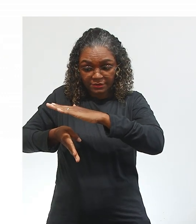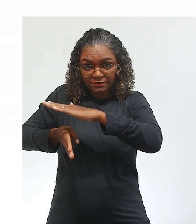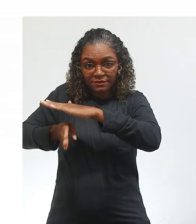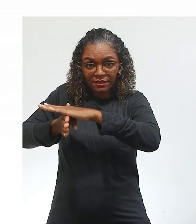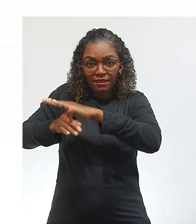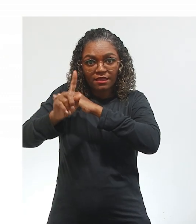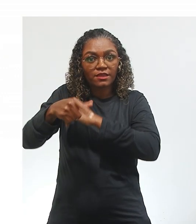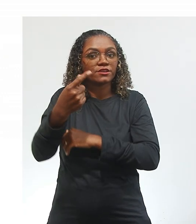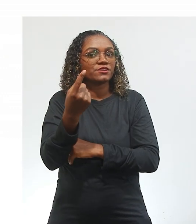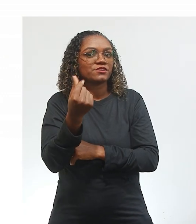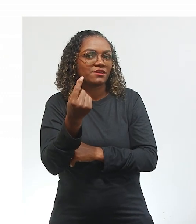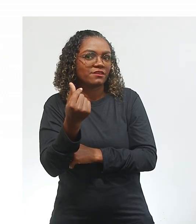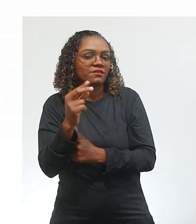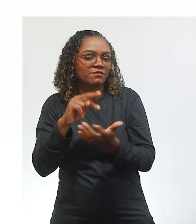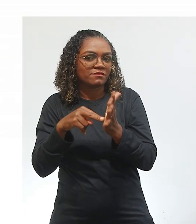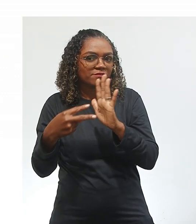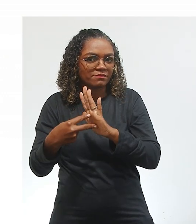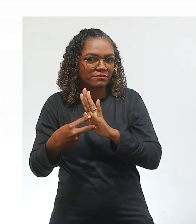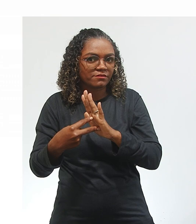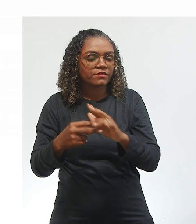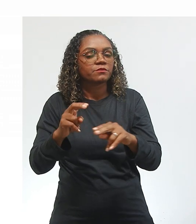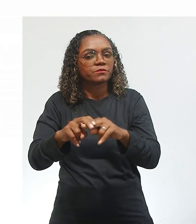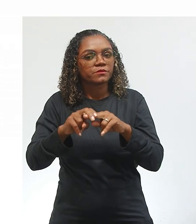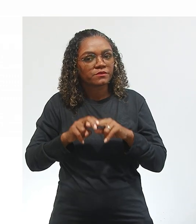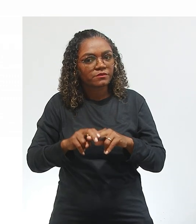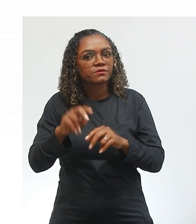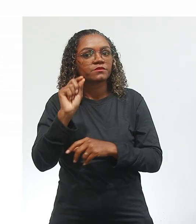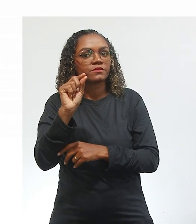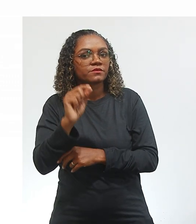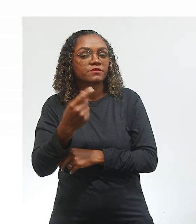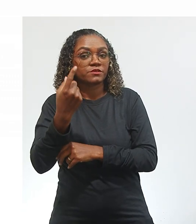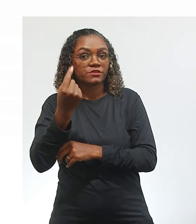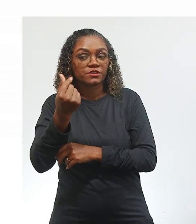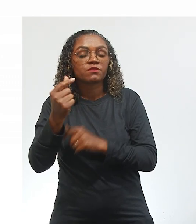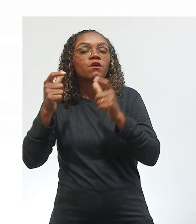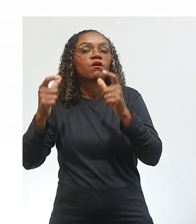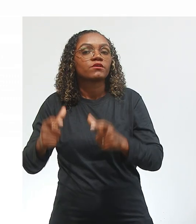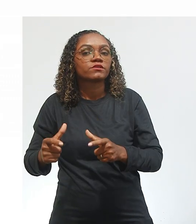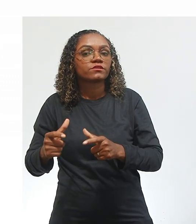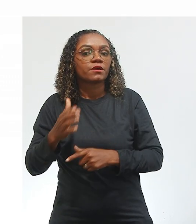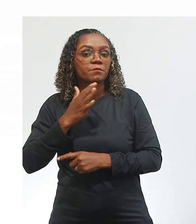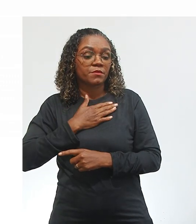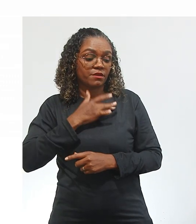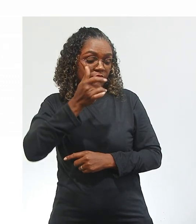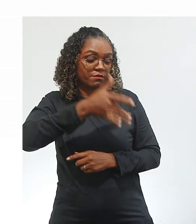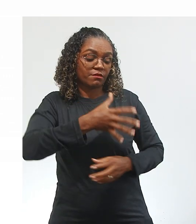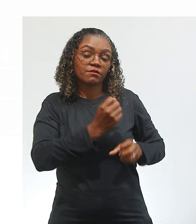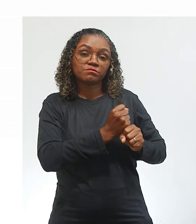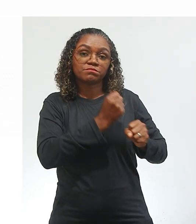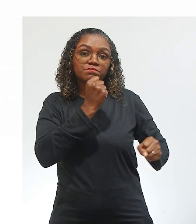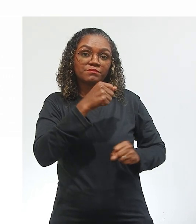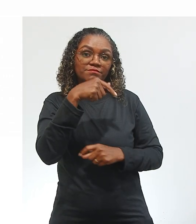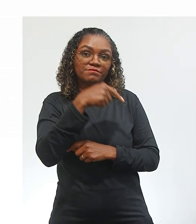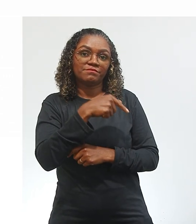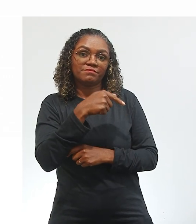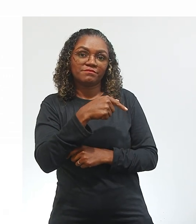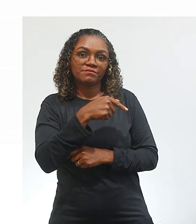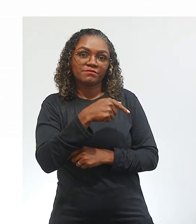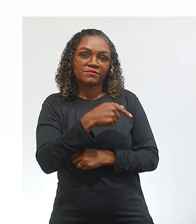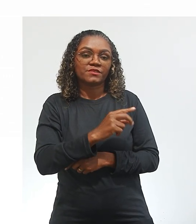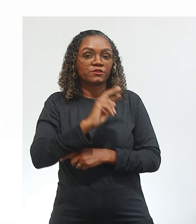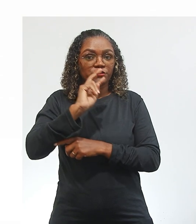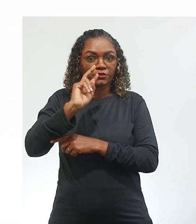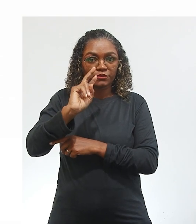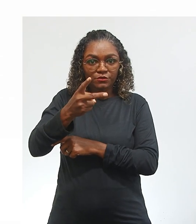Que é o pagamento em dinheiro, não é isso? Então, esse dinheiro saiu da onde? Do meu caixa, 2 mil no meu caixa, ou seja,